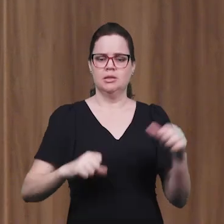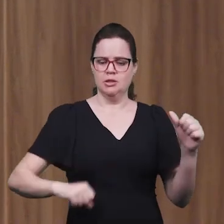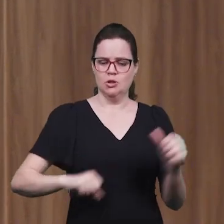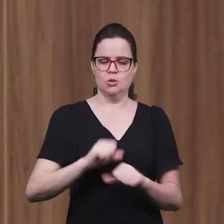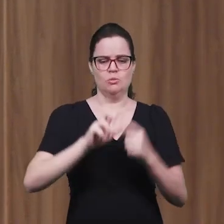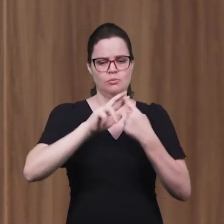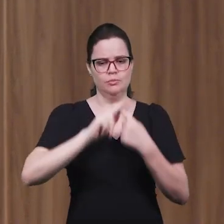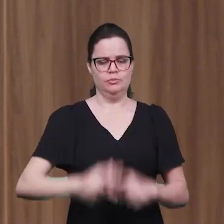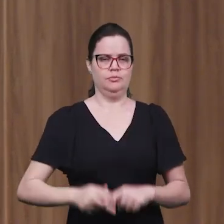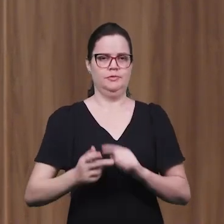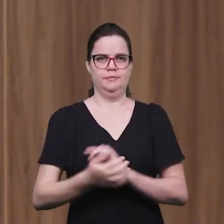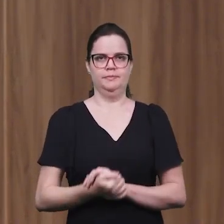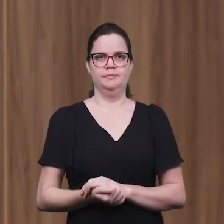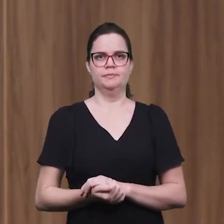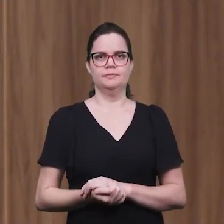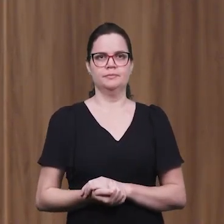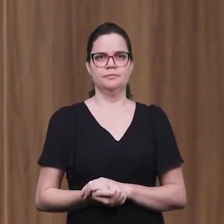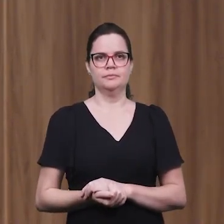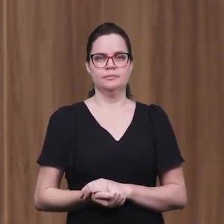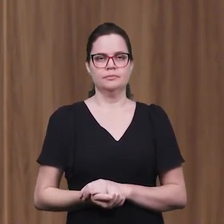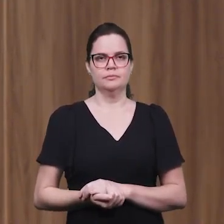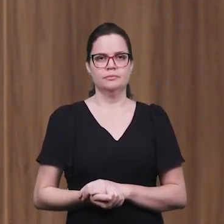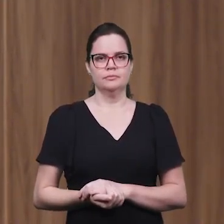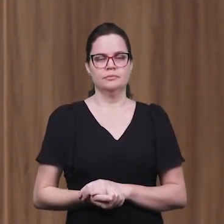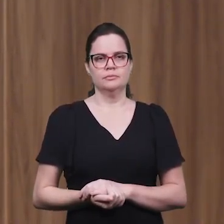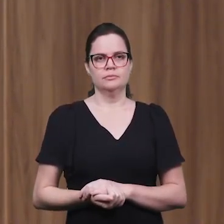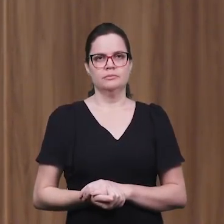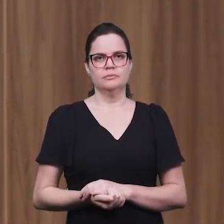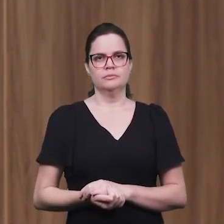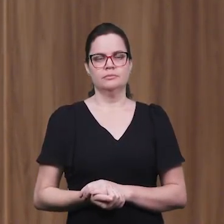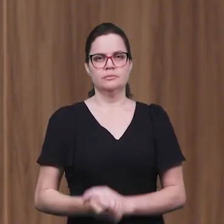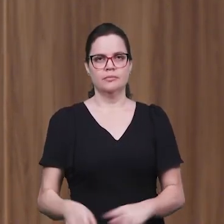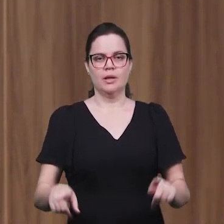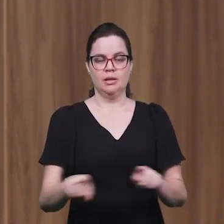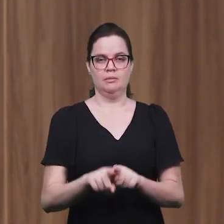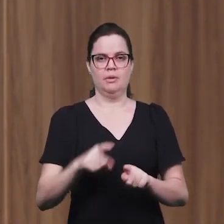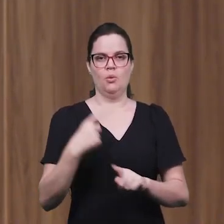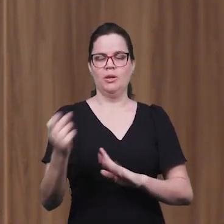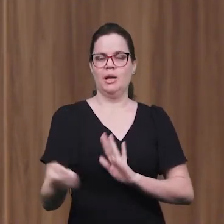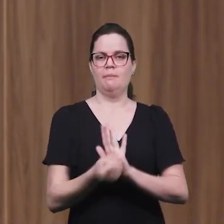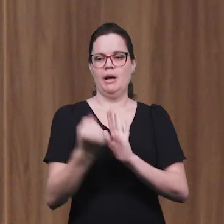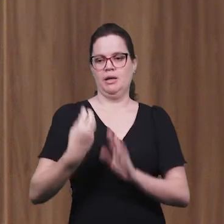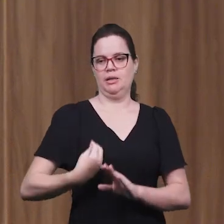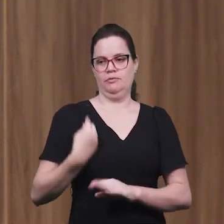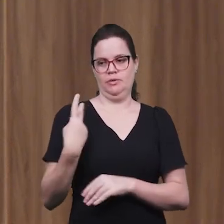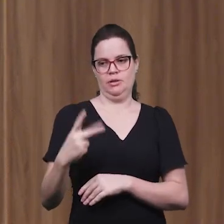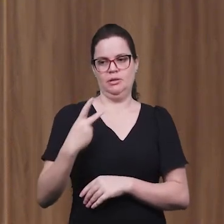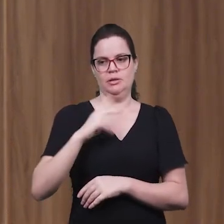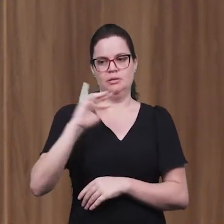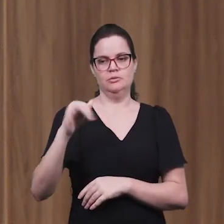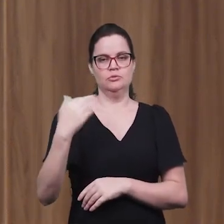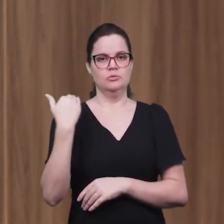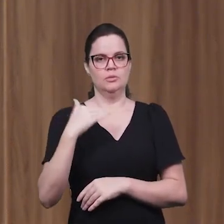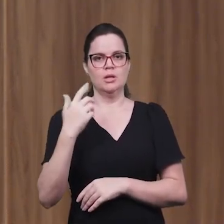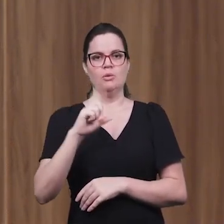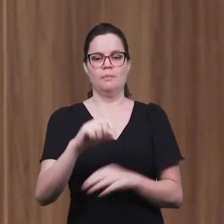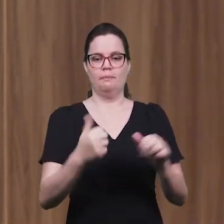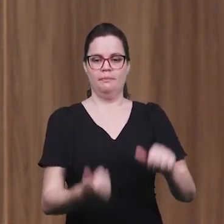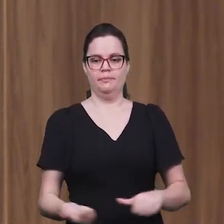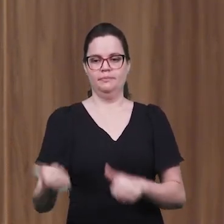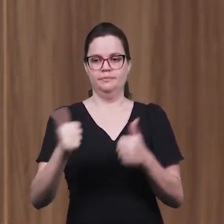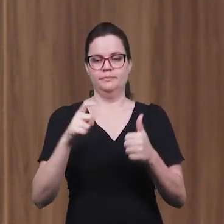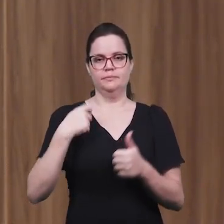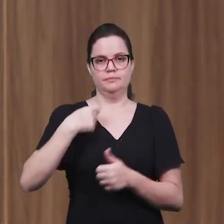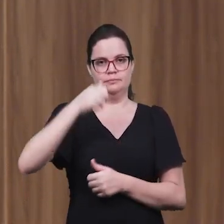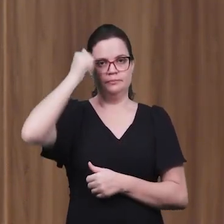outro detalhe na marca do batismo, do ministério de João Batista era o batismo de arrependimento. Era